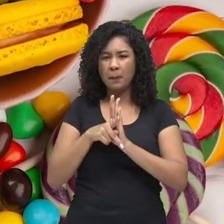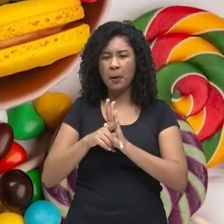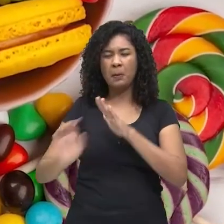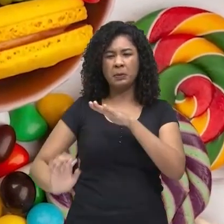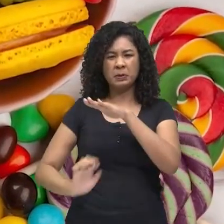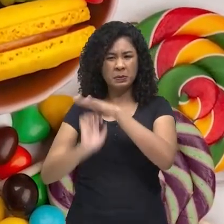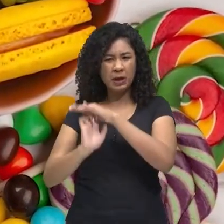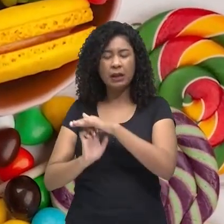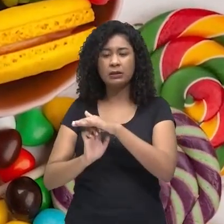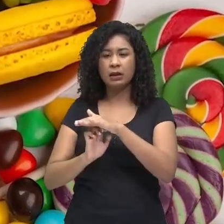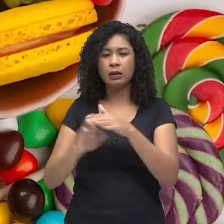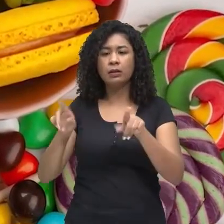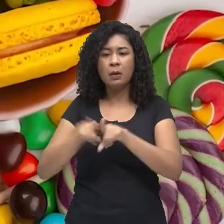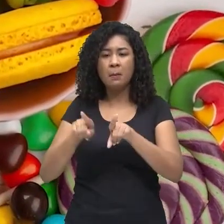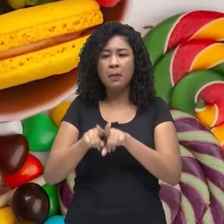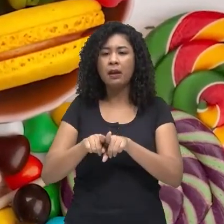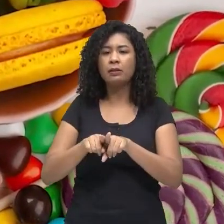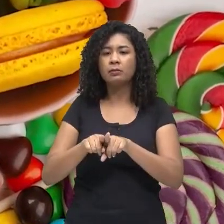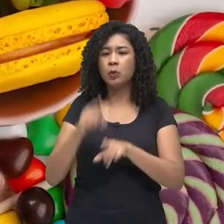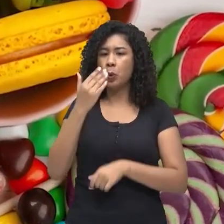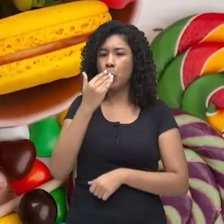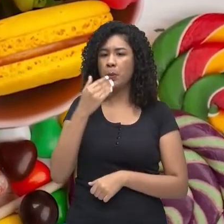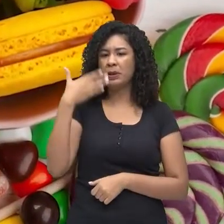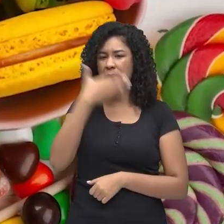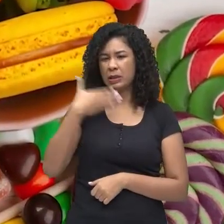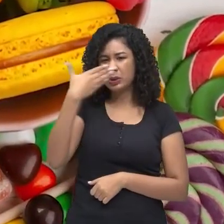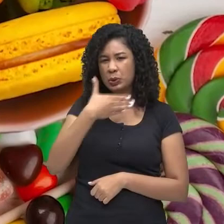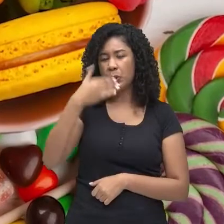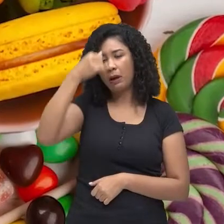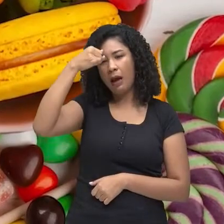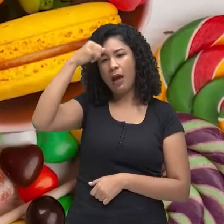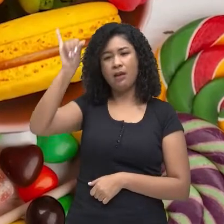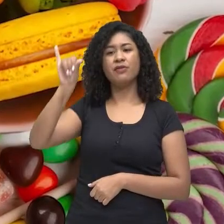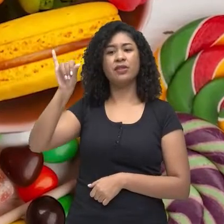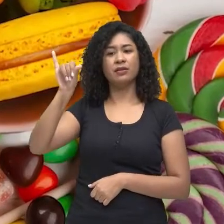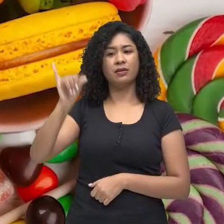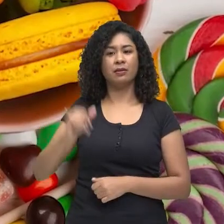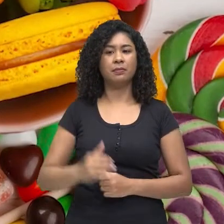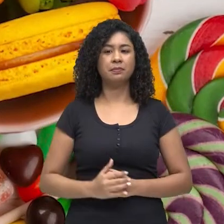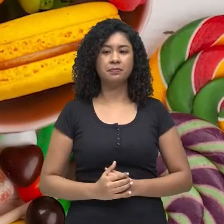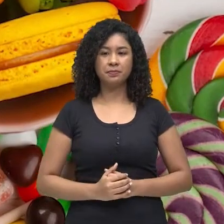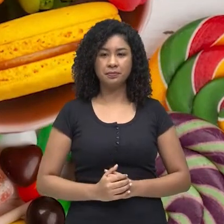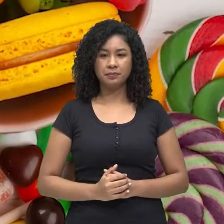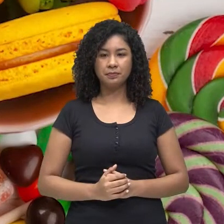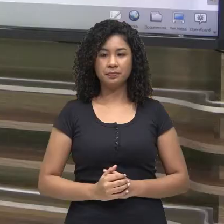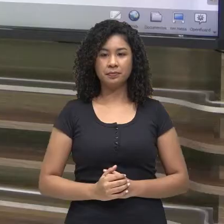açúcar é uma dica para que você mantenha seus dentes saudáveis.